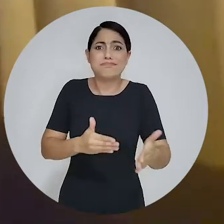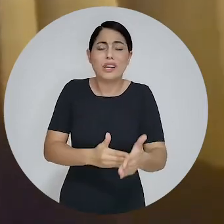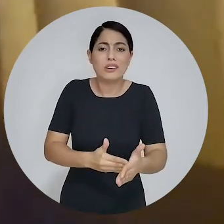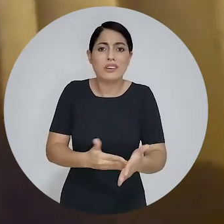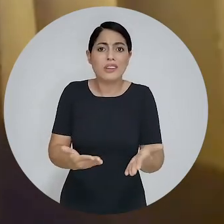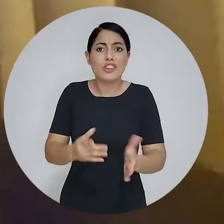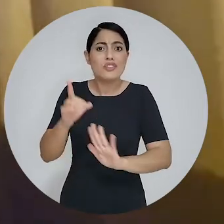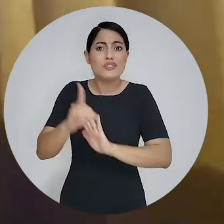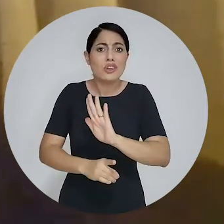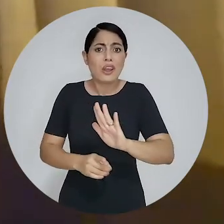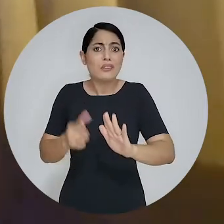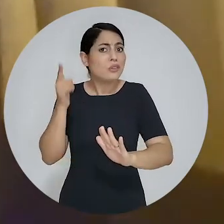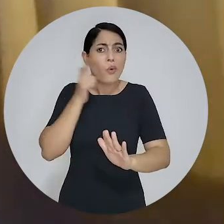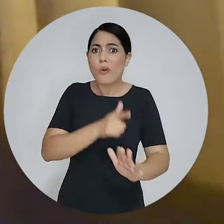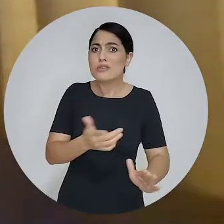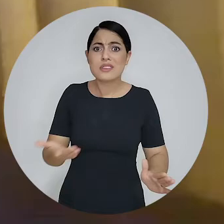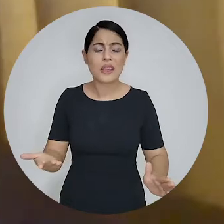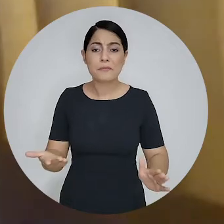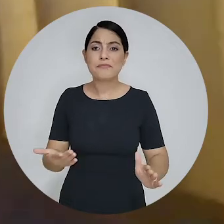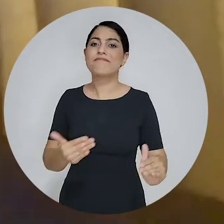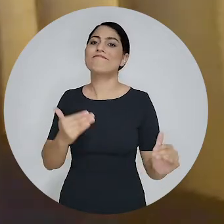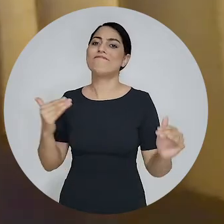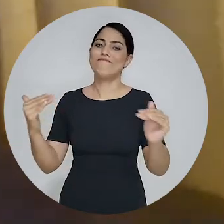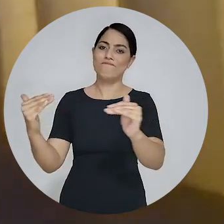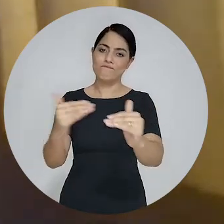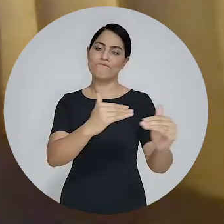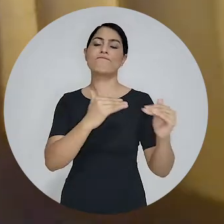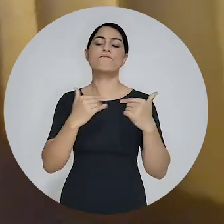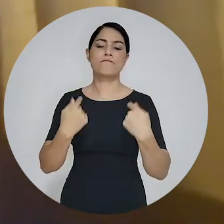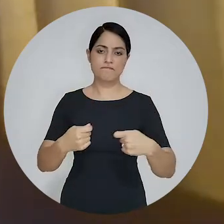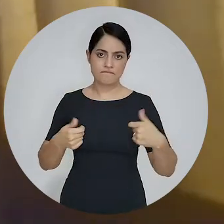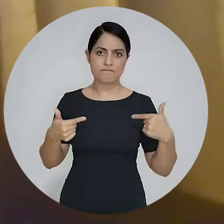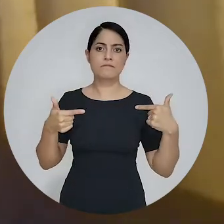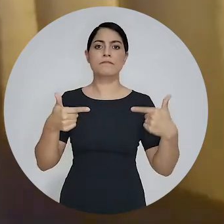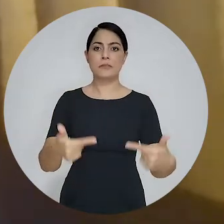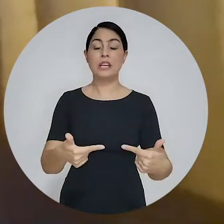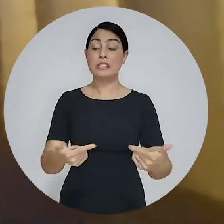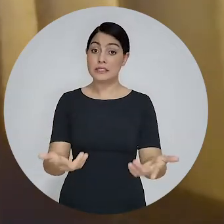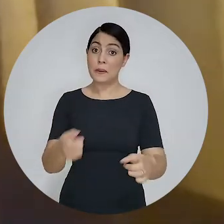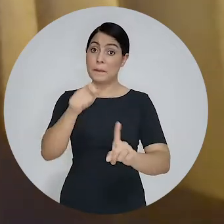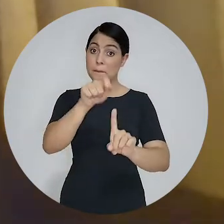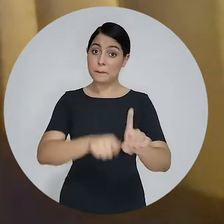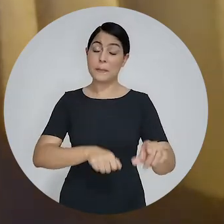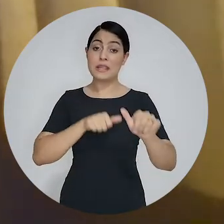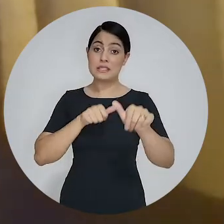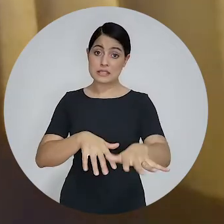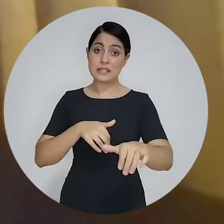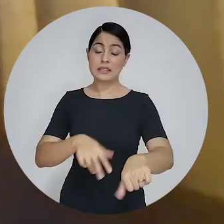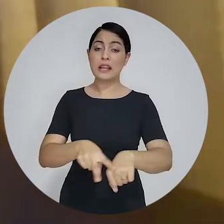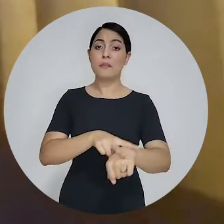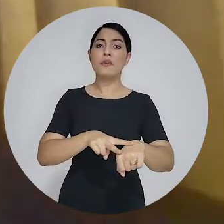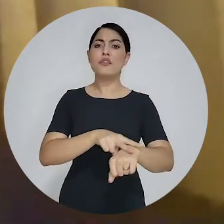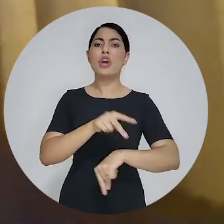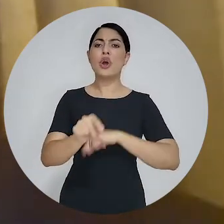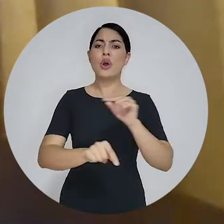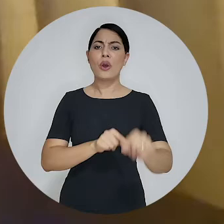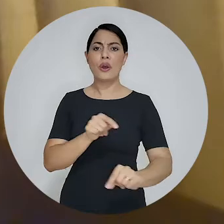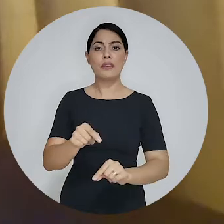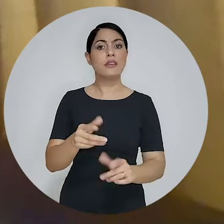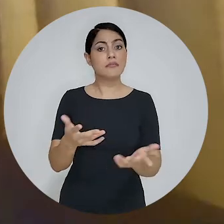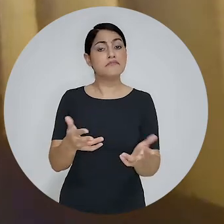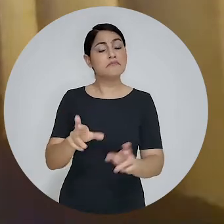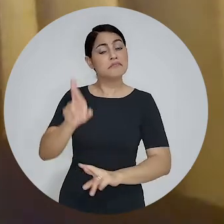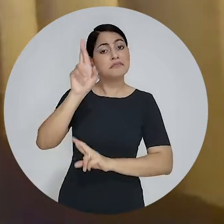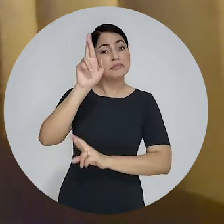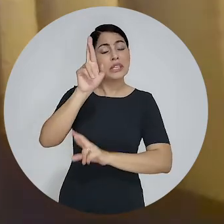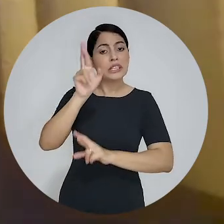de condições com as demais pessoas. Essa iniciativa de celebração do Setembro Verde é na